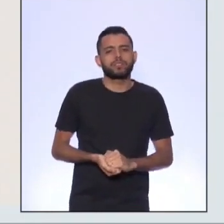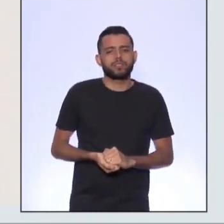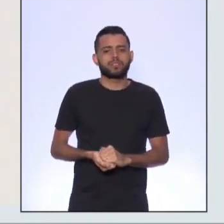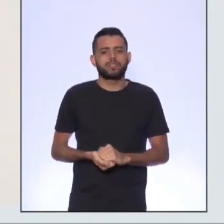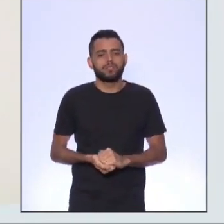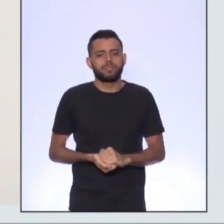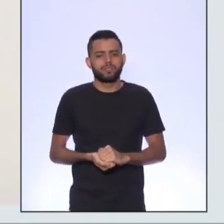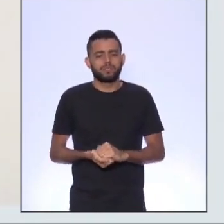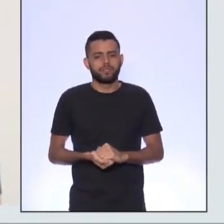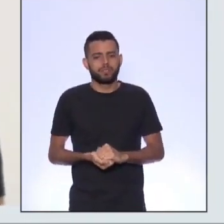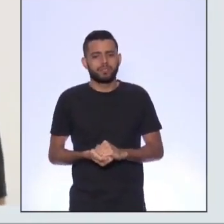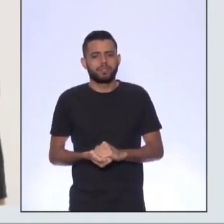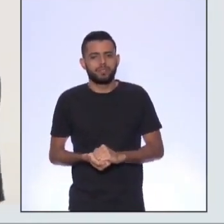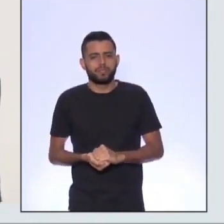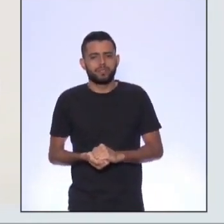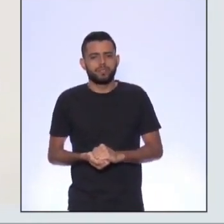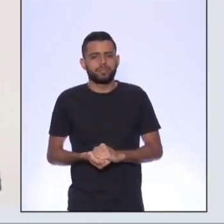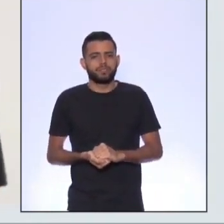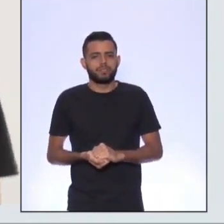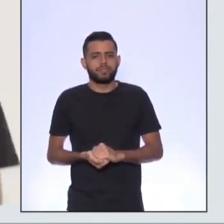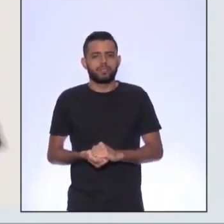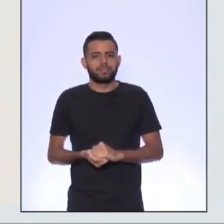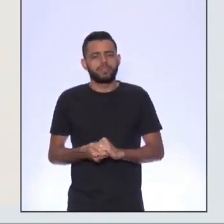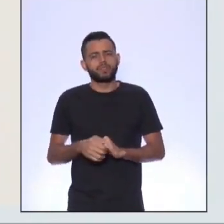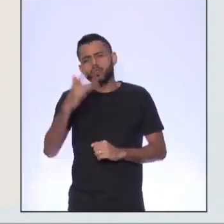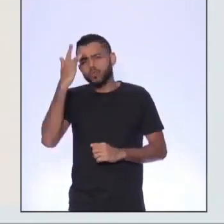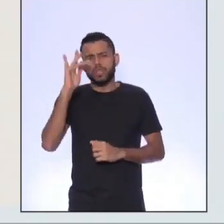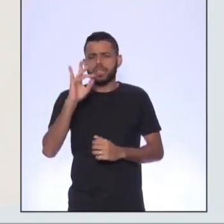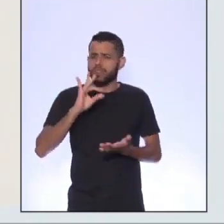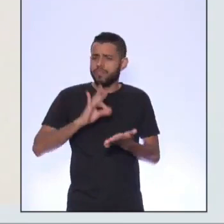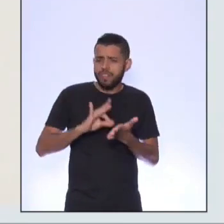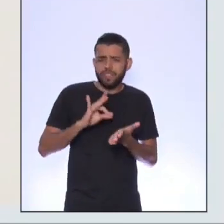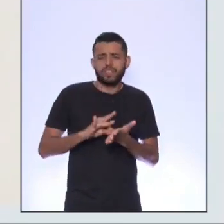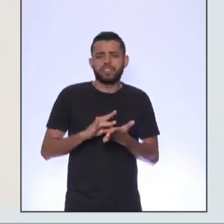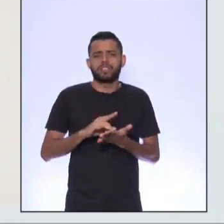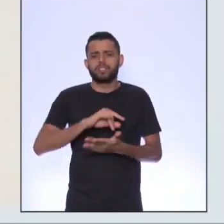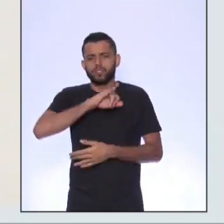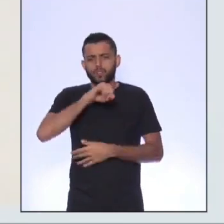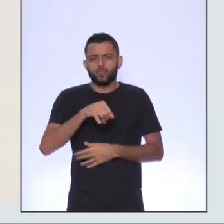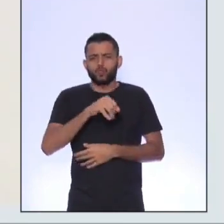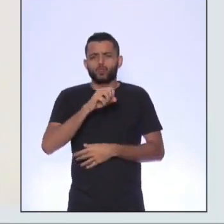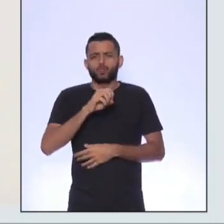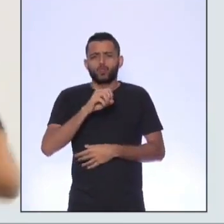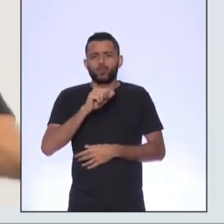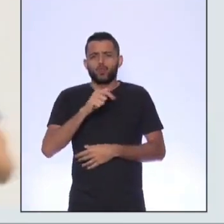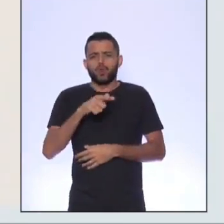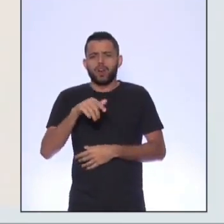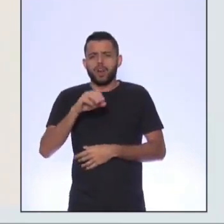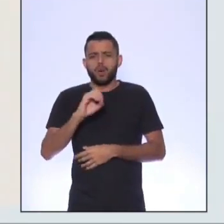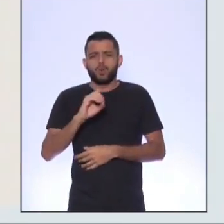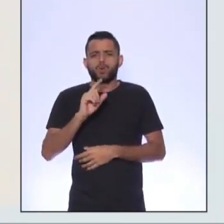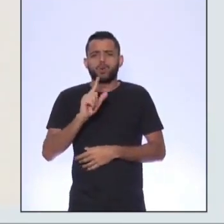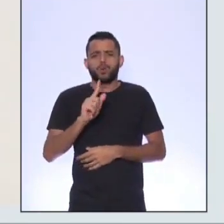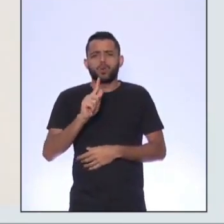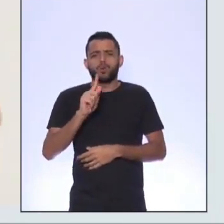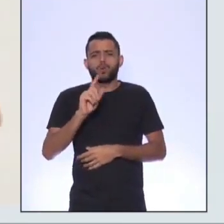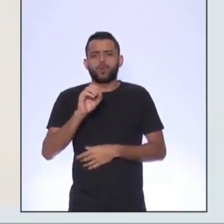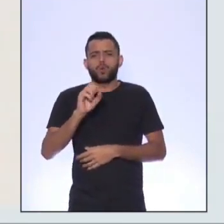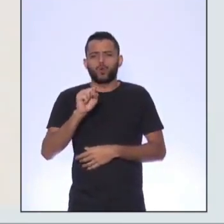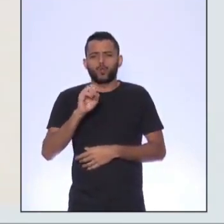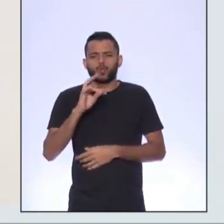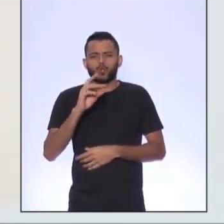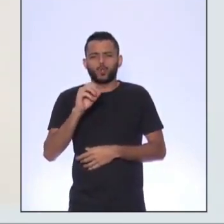não sei se isso aqui é verdadeiro. Se esse João Gostoso, olha o nome, João Gostoso. Parece uma coisa